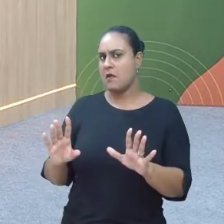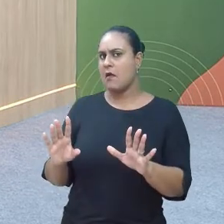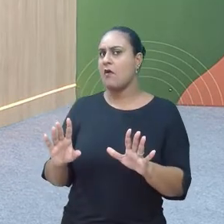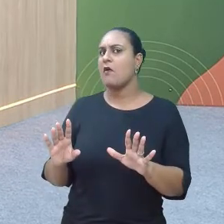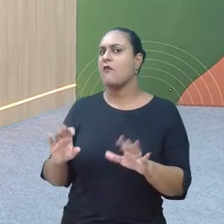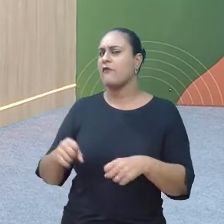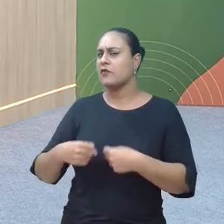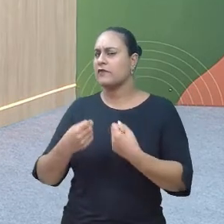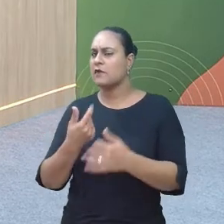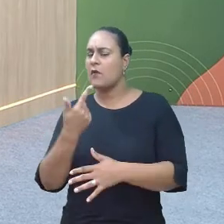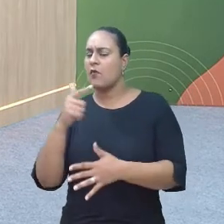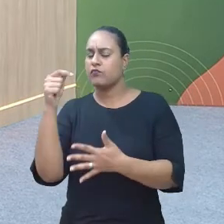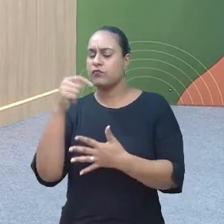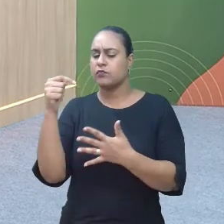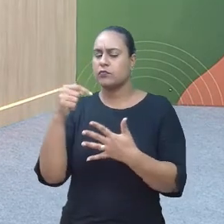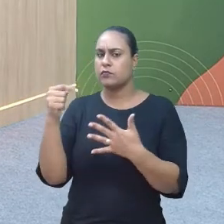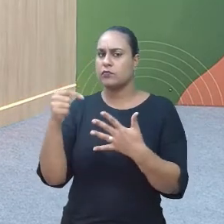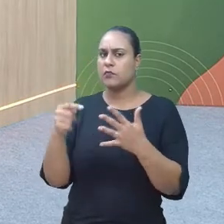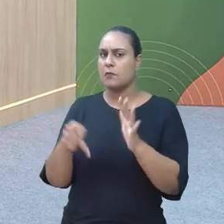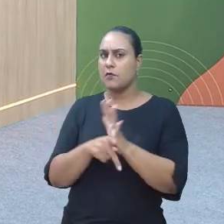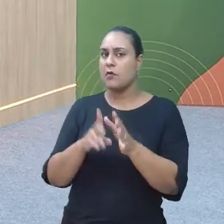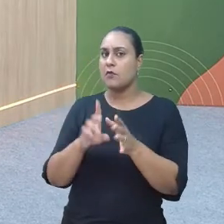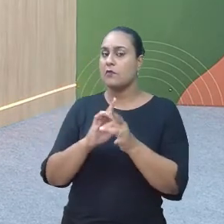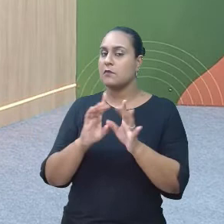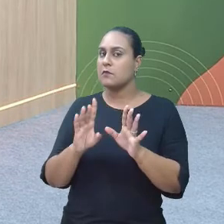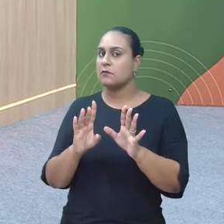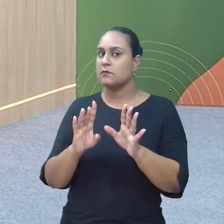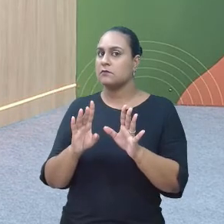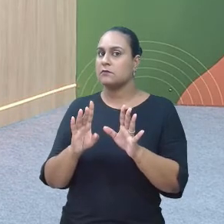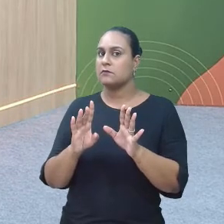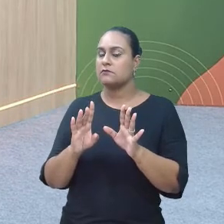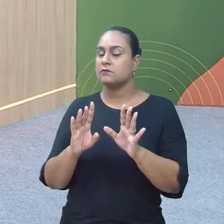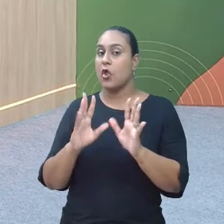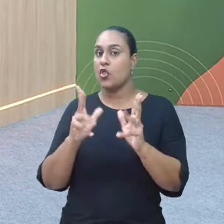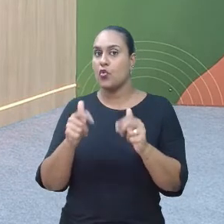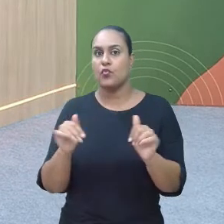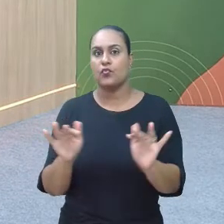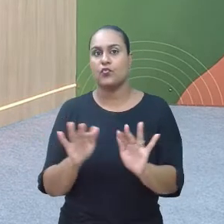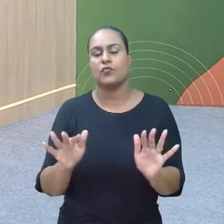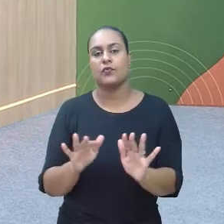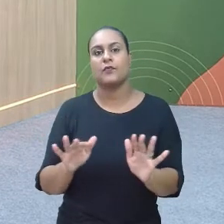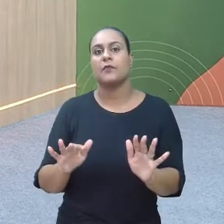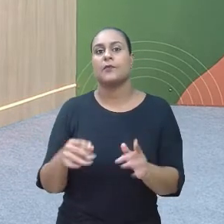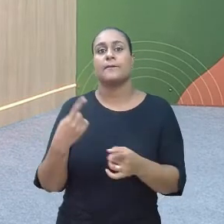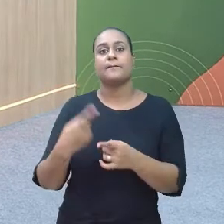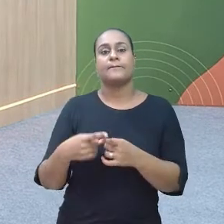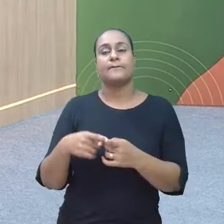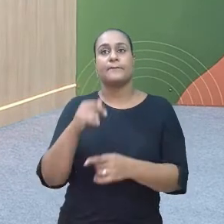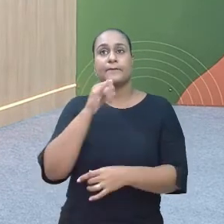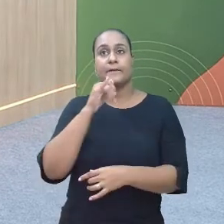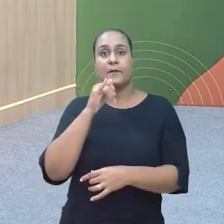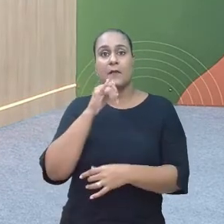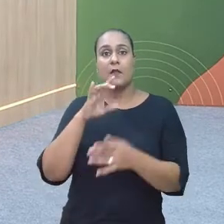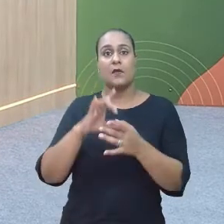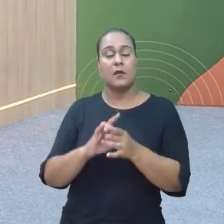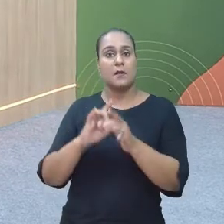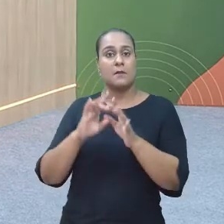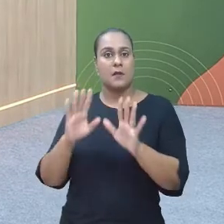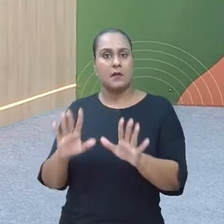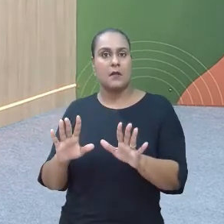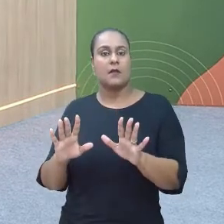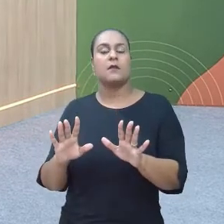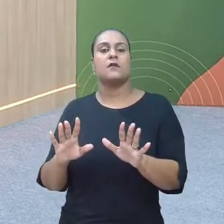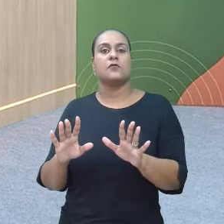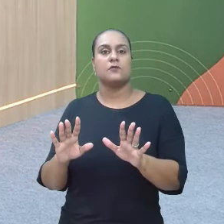defender alguns aspectos do liberalismo, pero não muito, nem tanto. Não é porque eles, por exemplo, enquanto o liberalismo, né, o